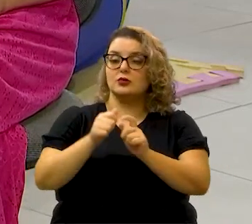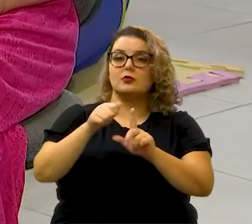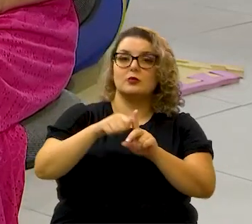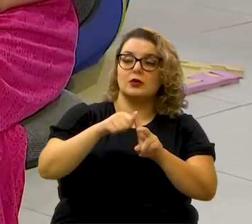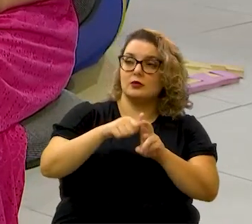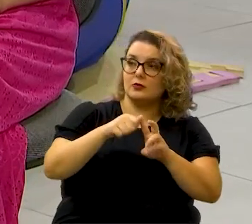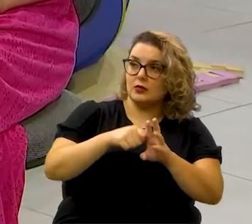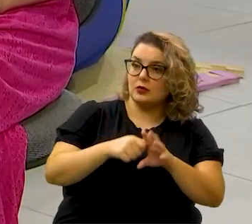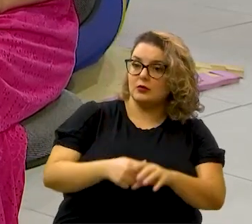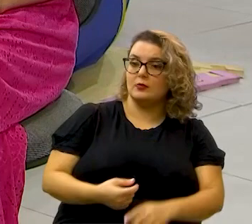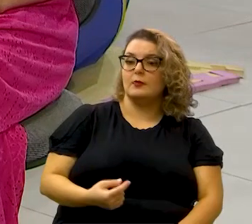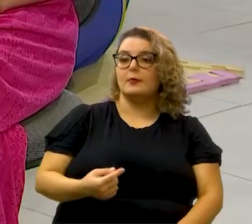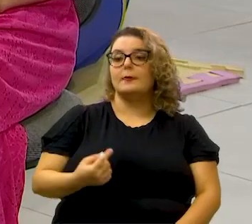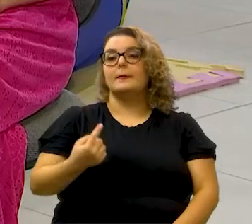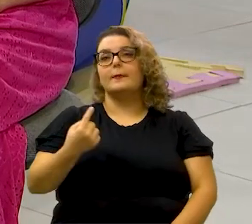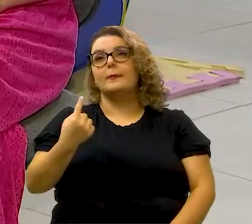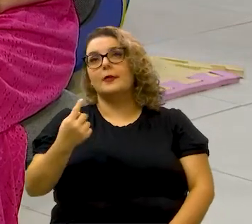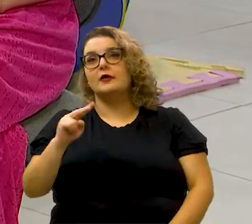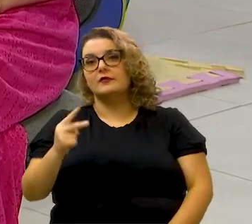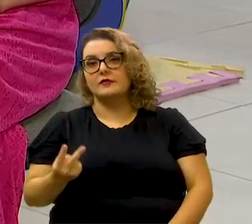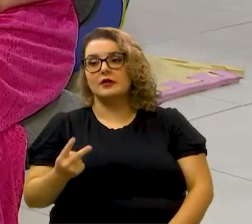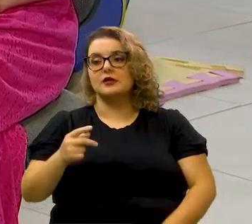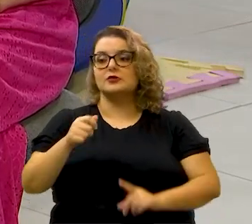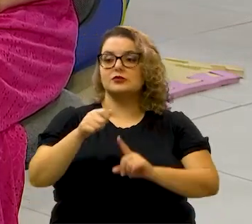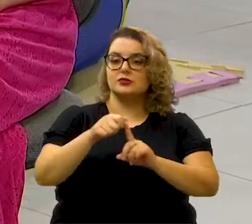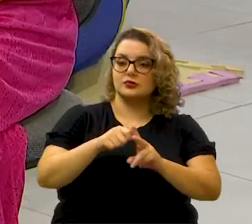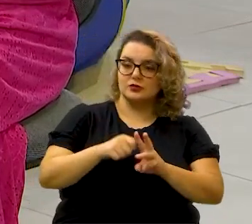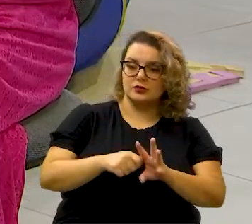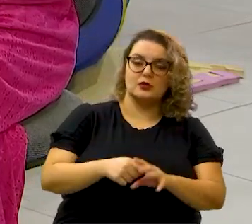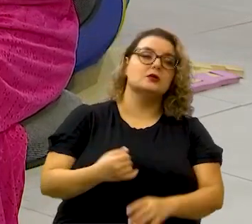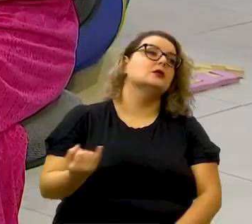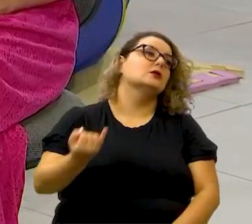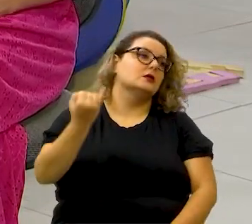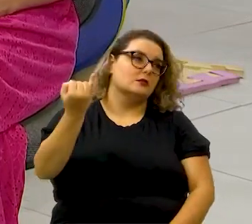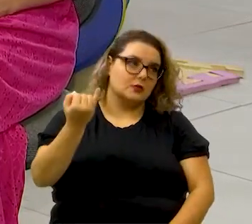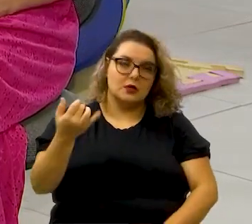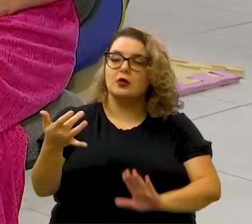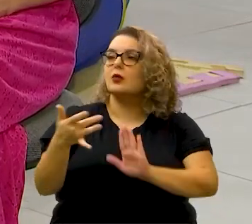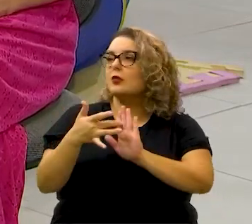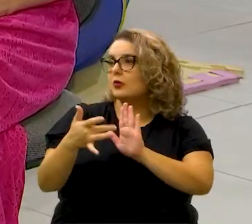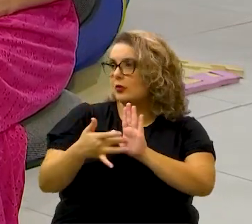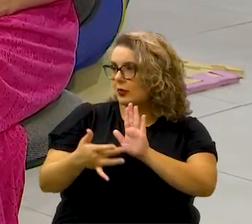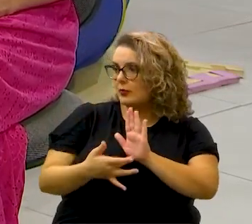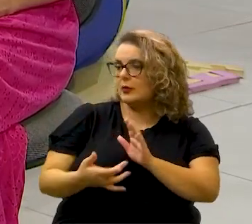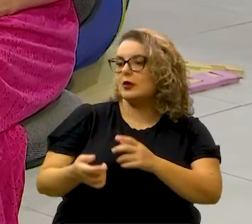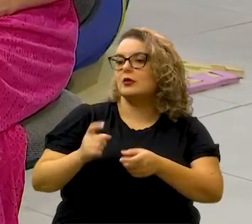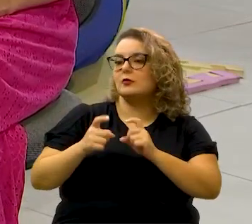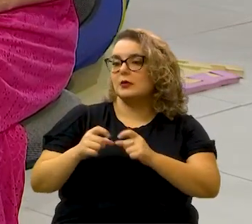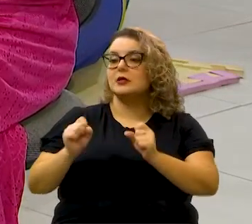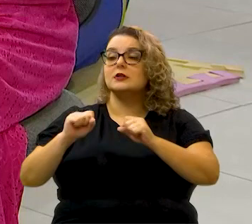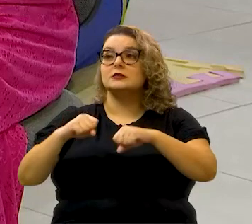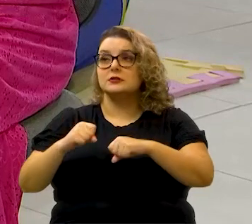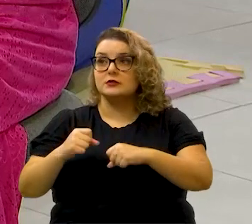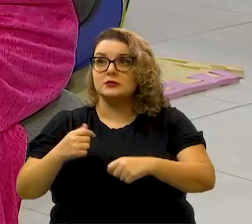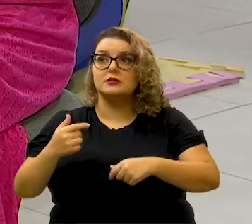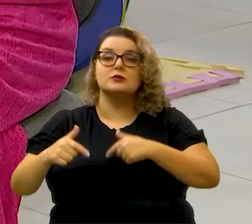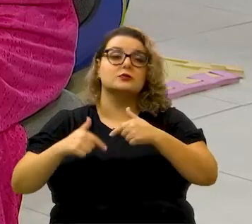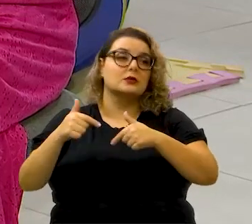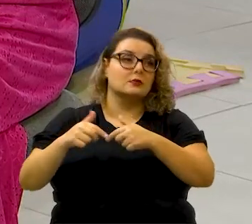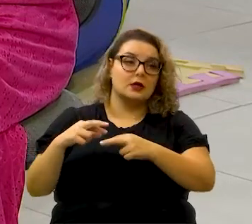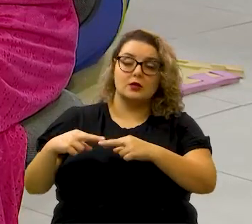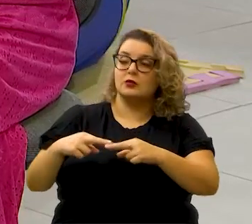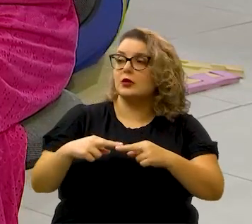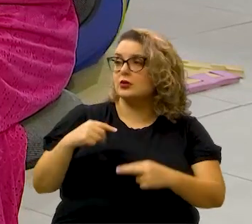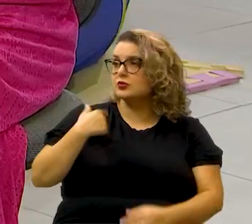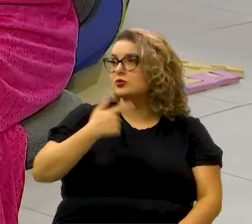com eles mensalmente, ao menos uma vez por mês, né? Com as pautas das reuniões, né? Sim, articulando o trabalho